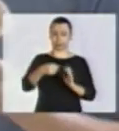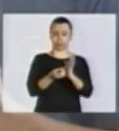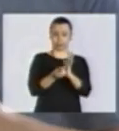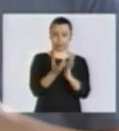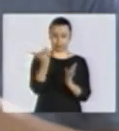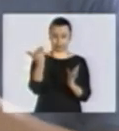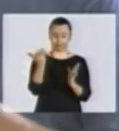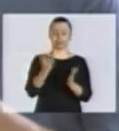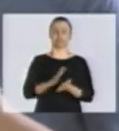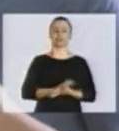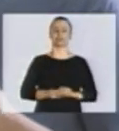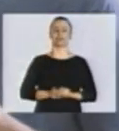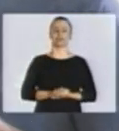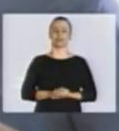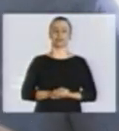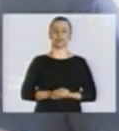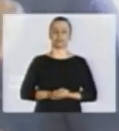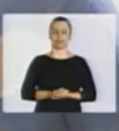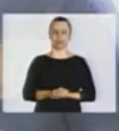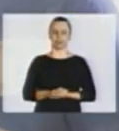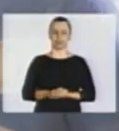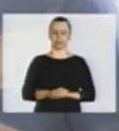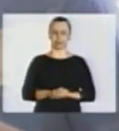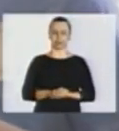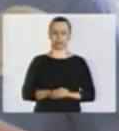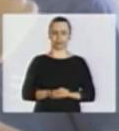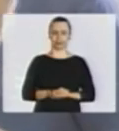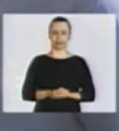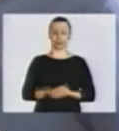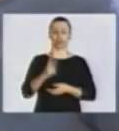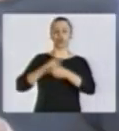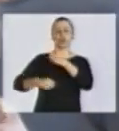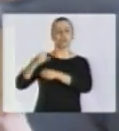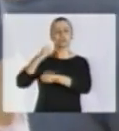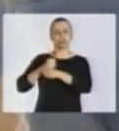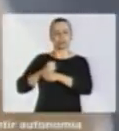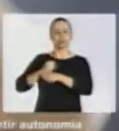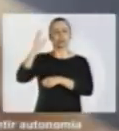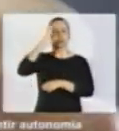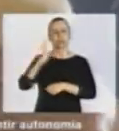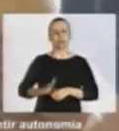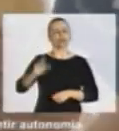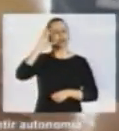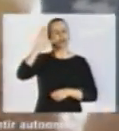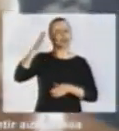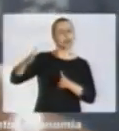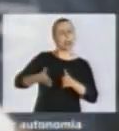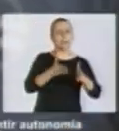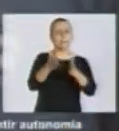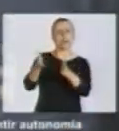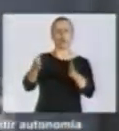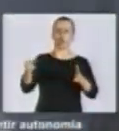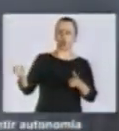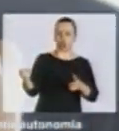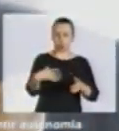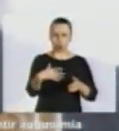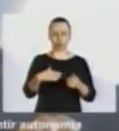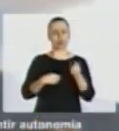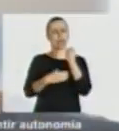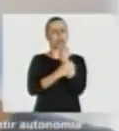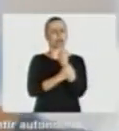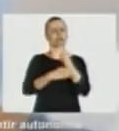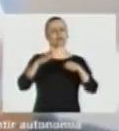rapaz sorridente examina a prótese de uma perna com um pé de madeira há do anos o Brasil decidiu trilhar um novo caminho para